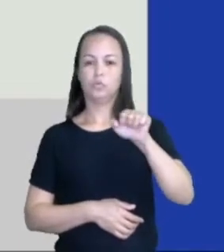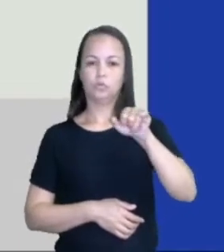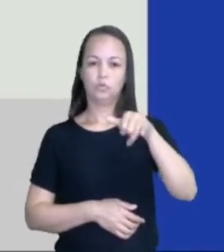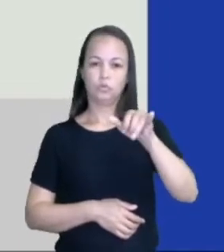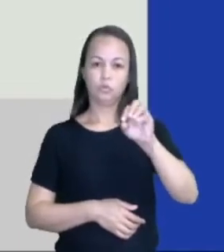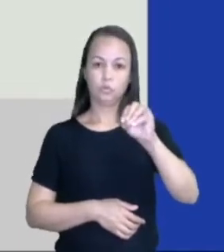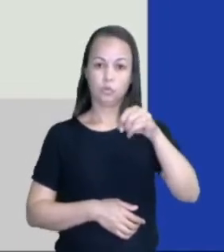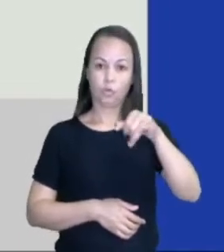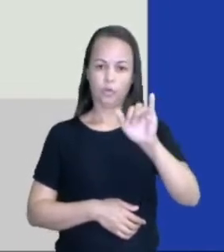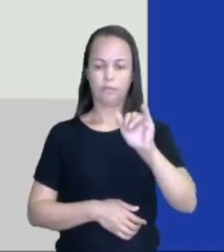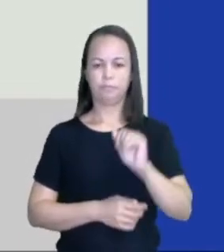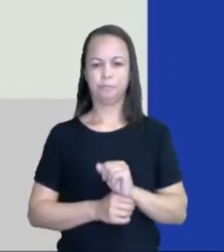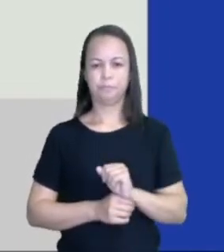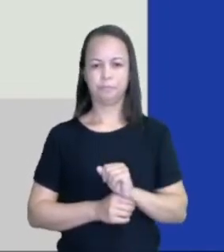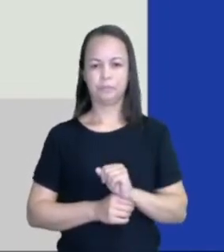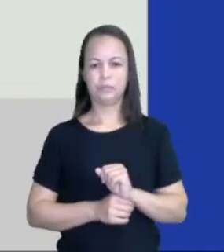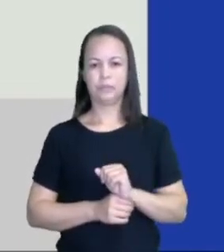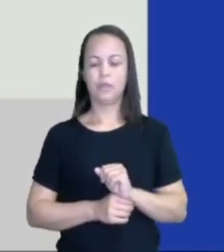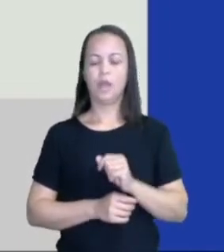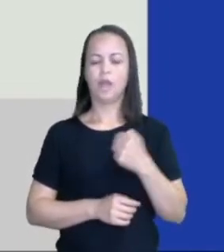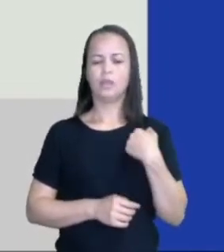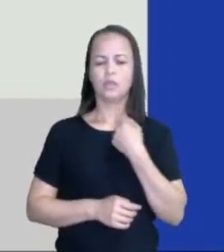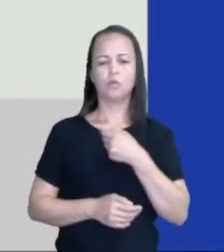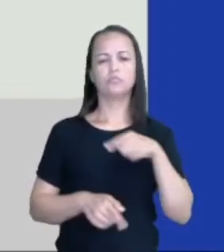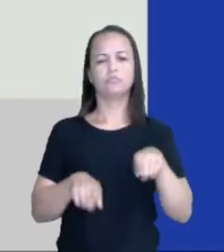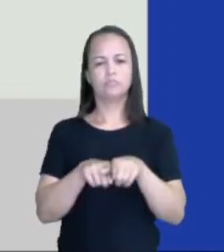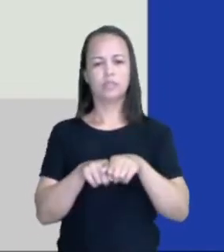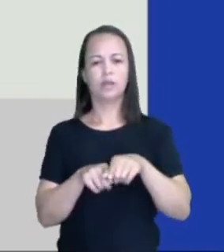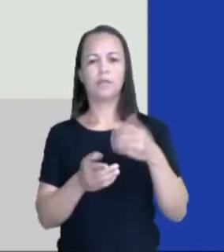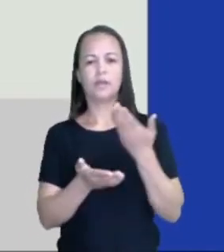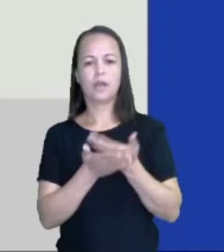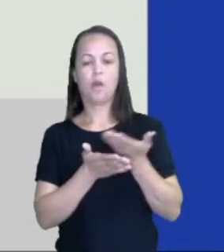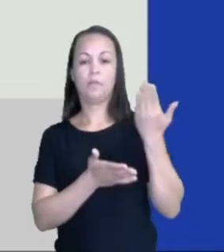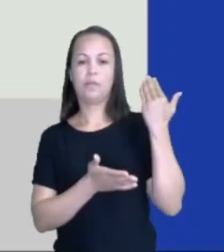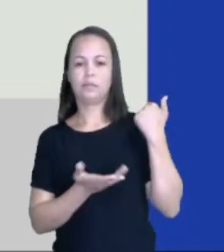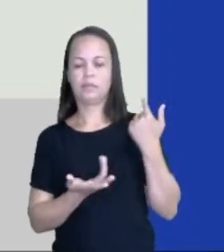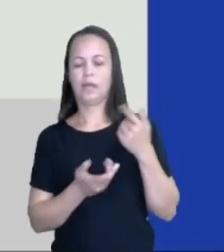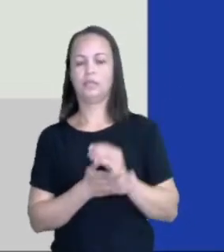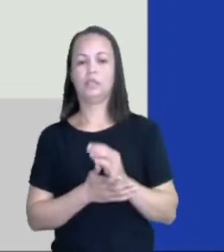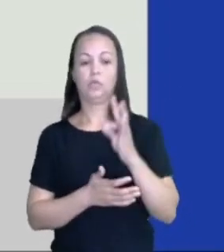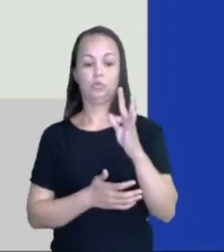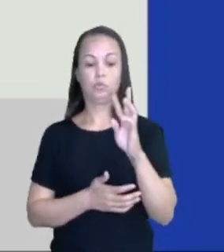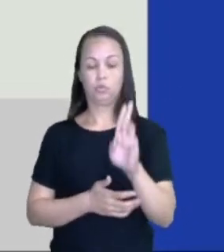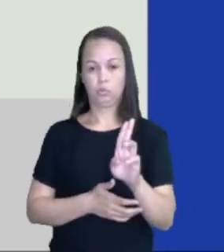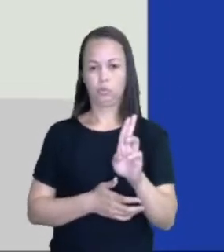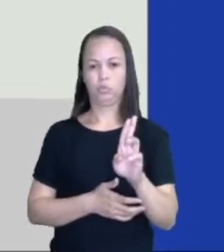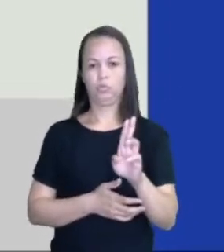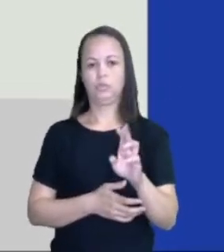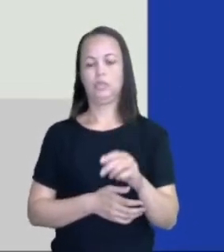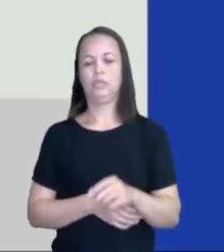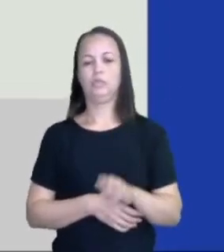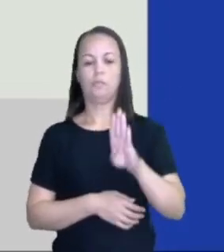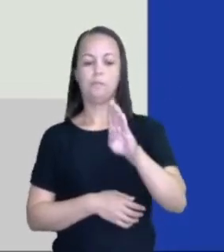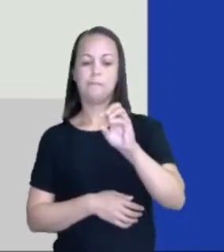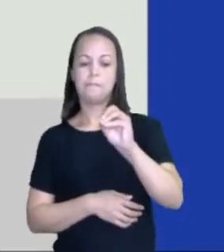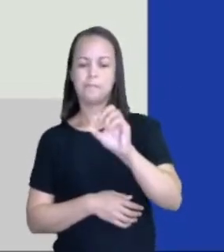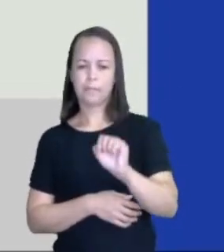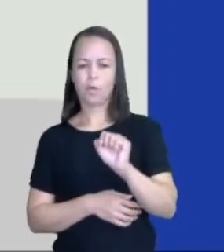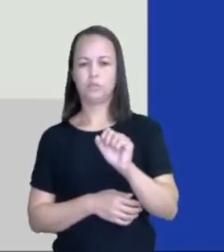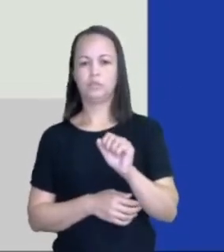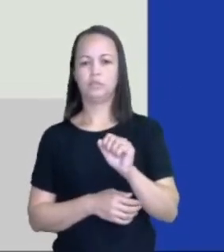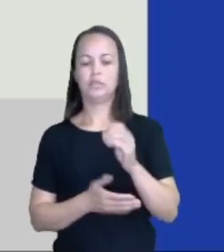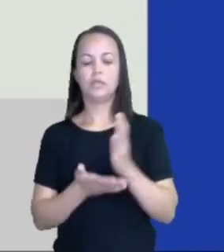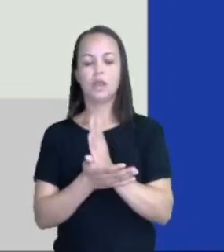a gente também estudou sobre essa questão pronominal do tu e do vós, que em